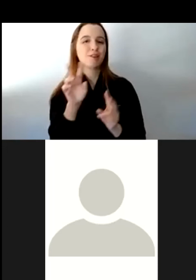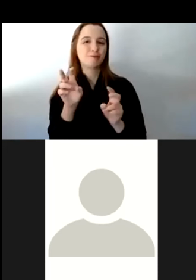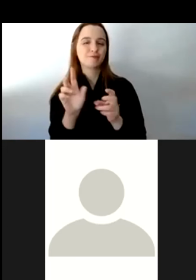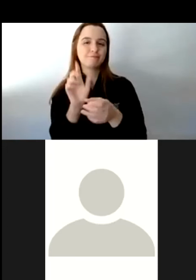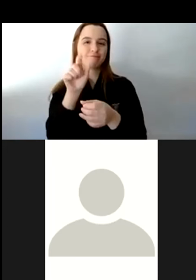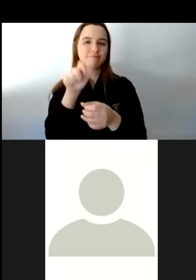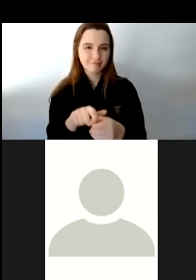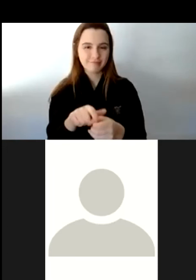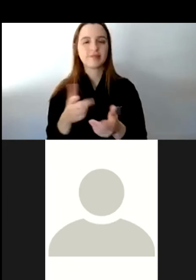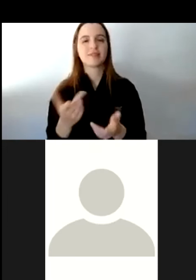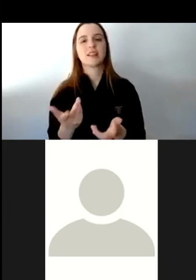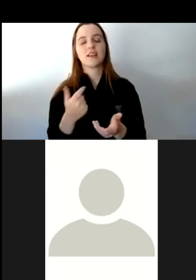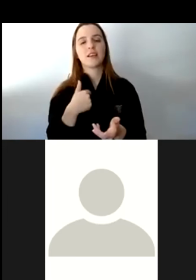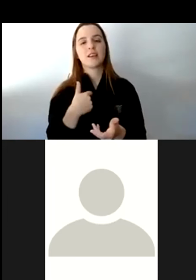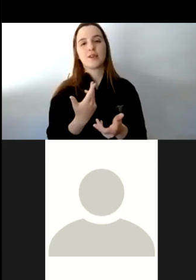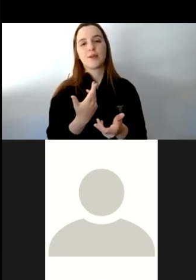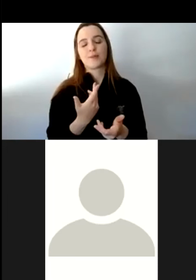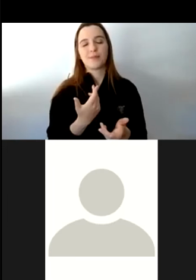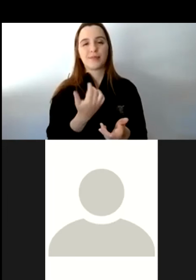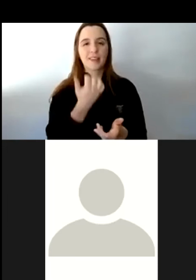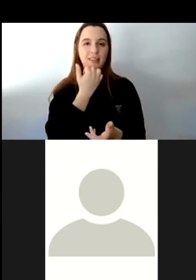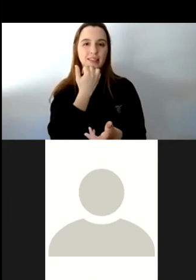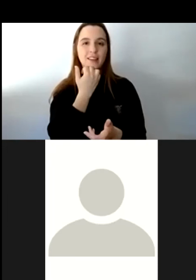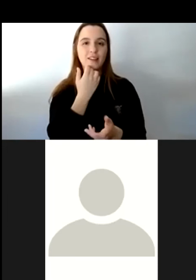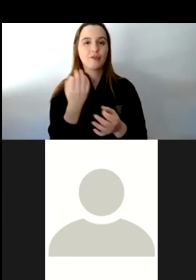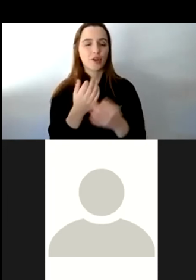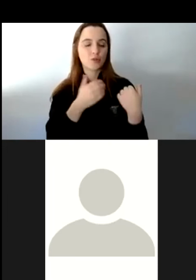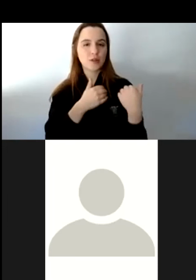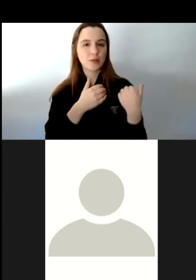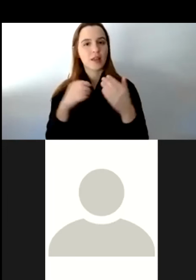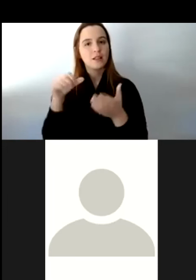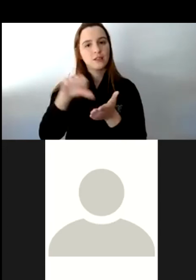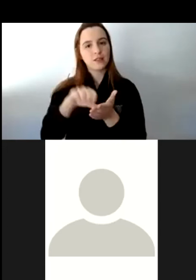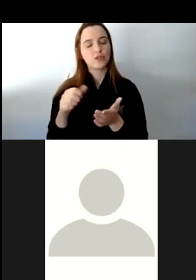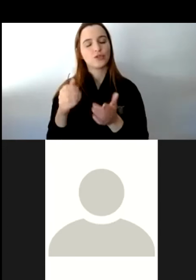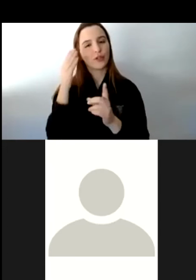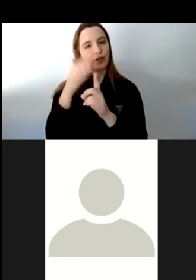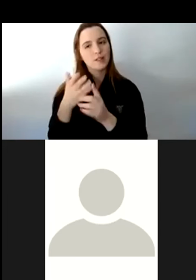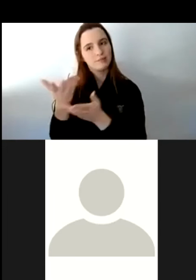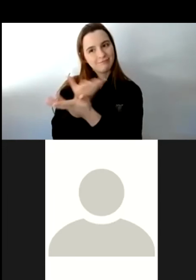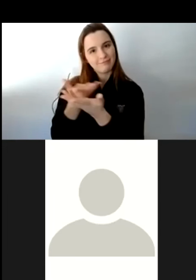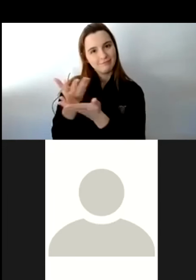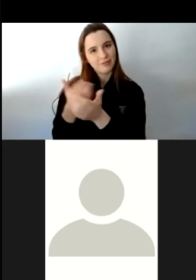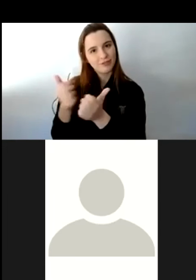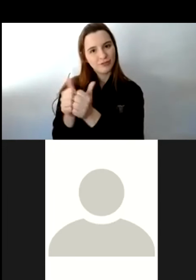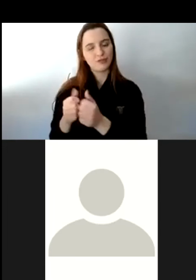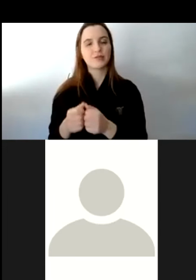com ele, nos últimos tempos, esta responsabilidade dos centros de referência. Finalmente, o Dr. Paulo Pinho